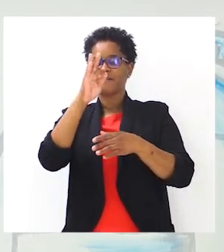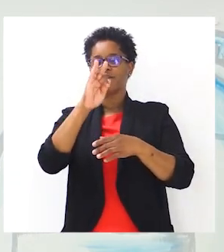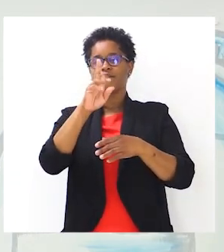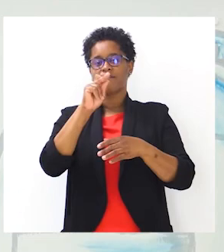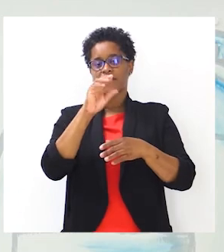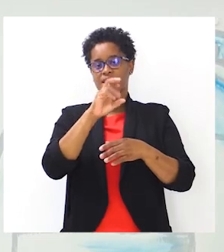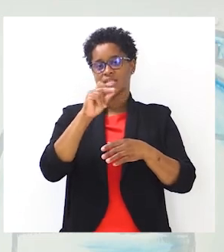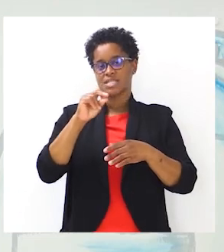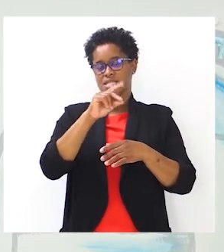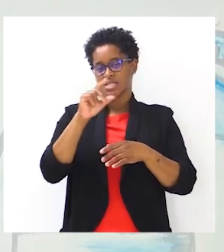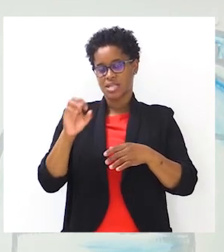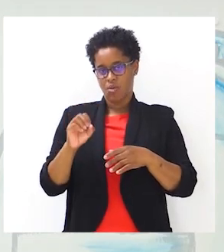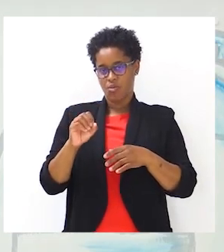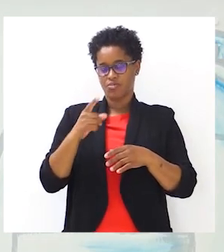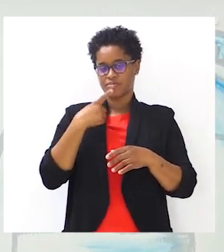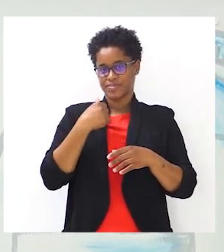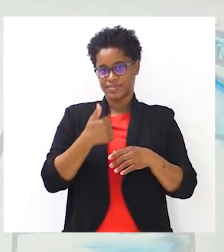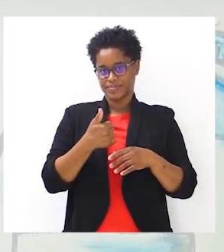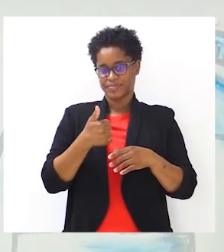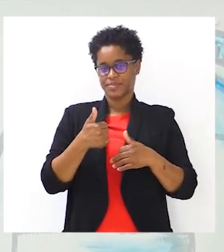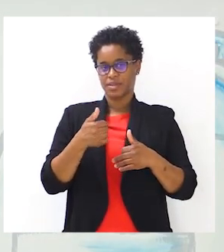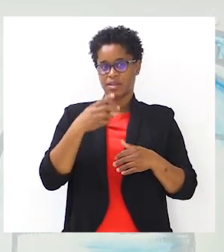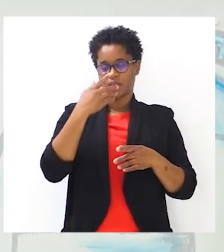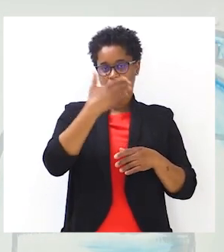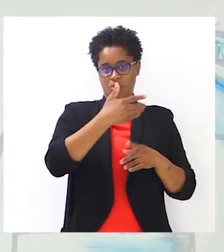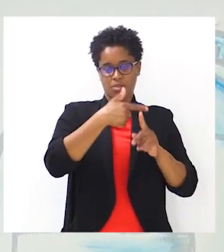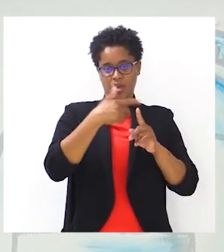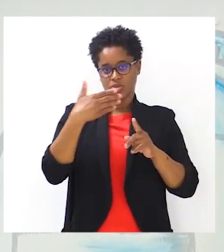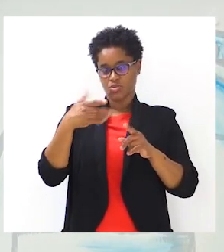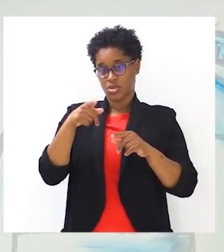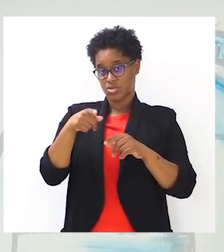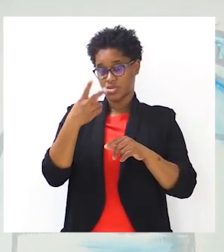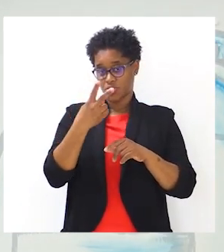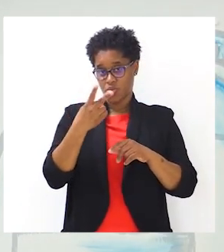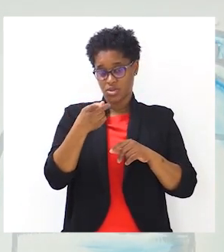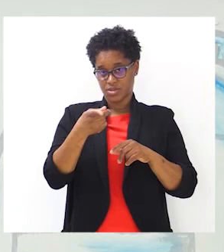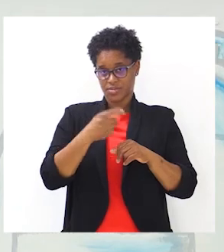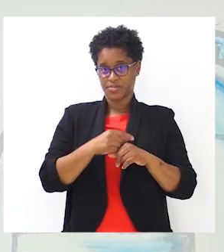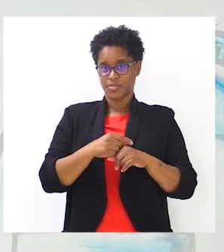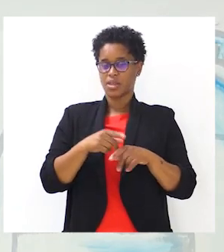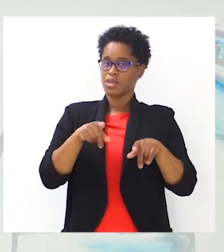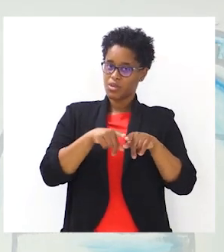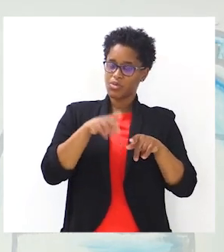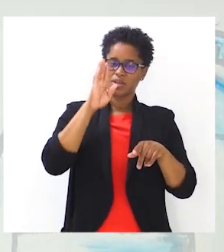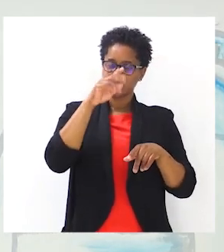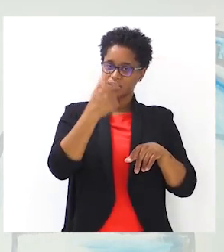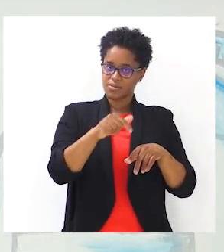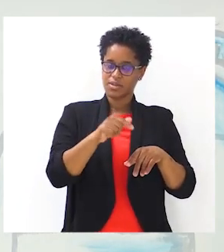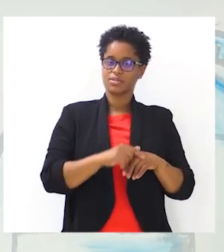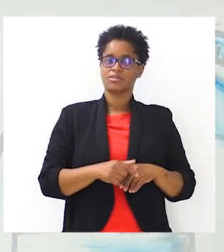fração. Certo? Uma unidade mais uma unidade. Esse 2 é como se